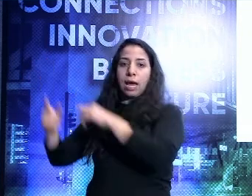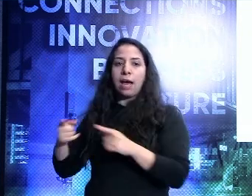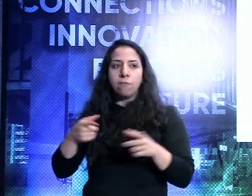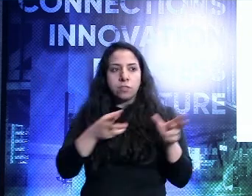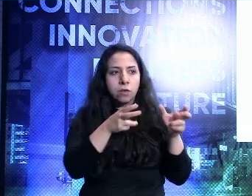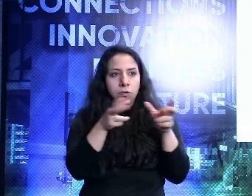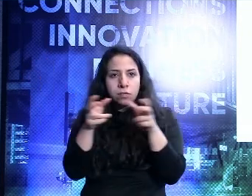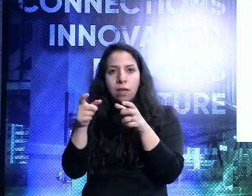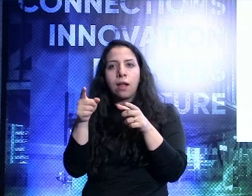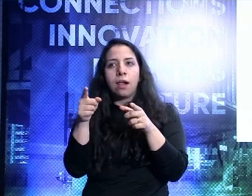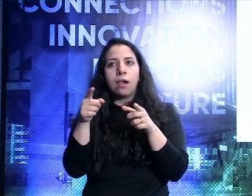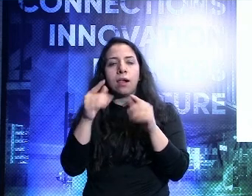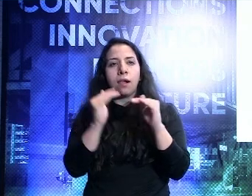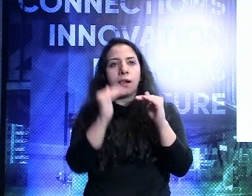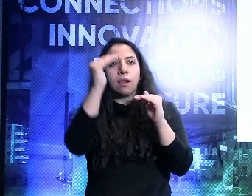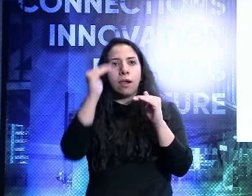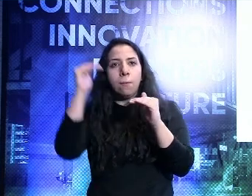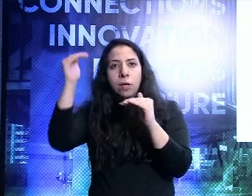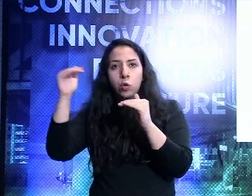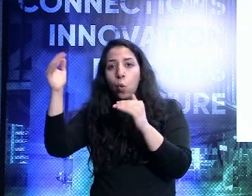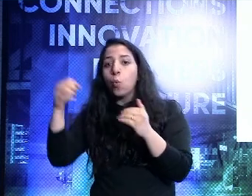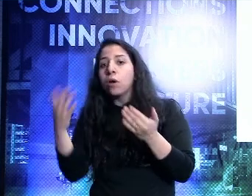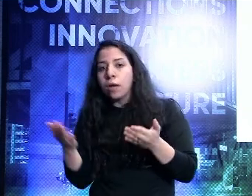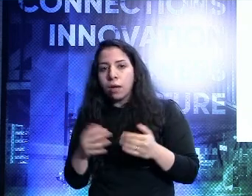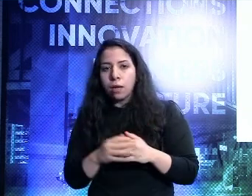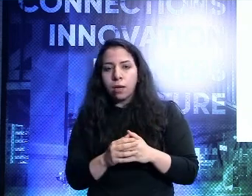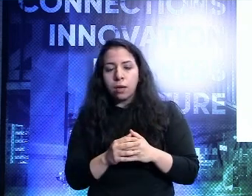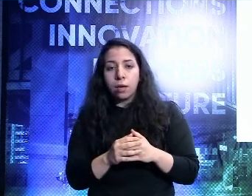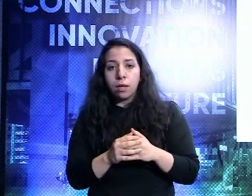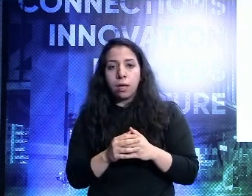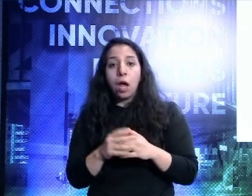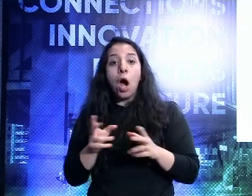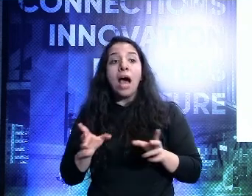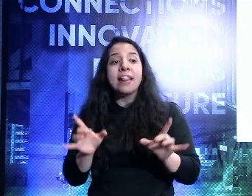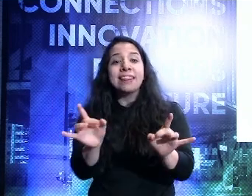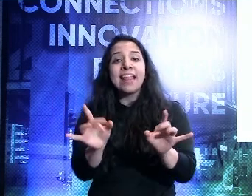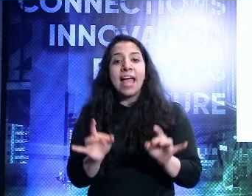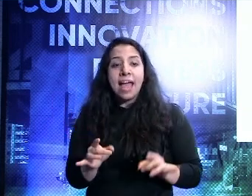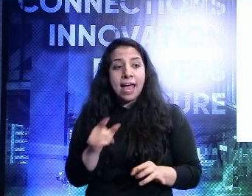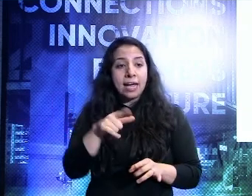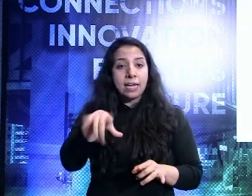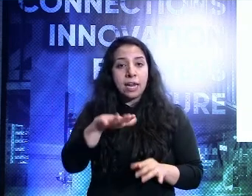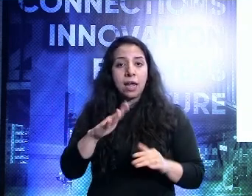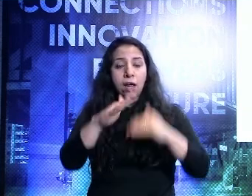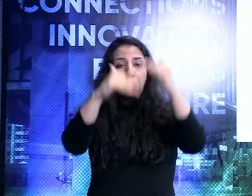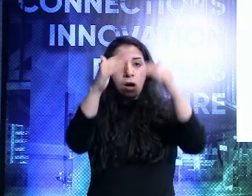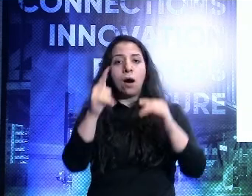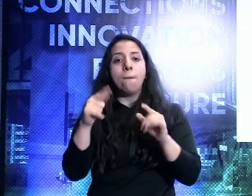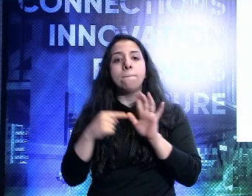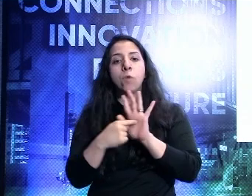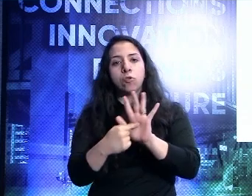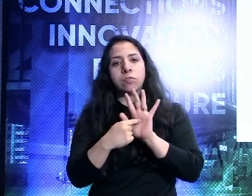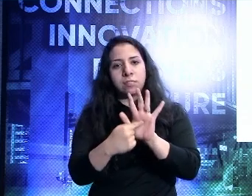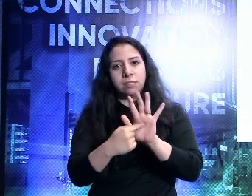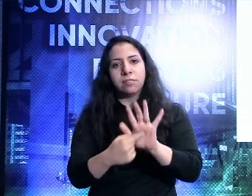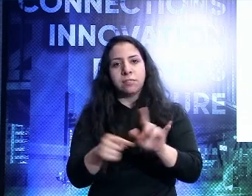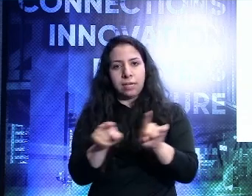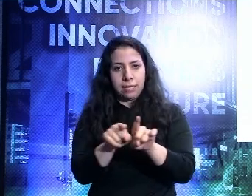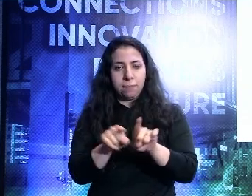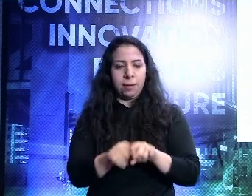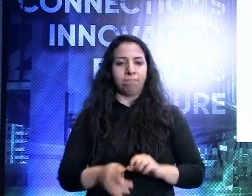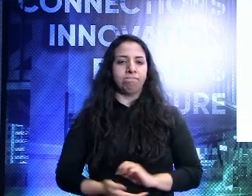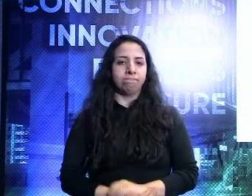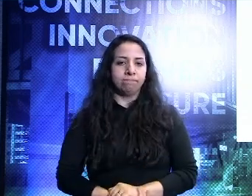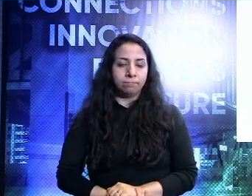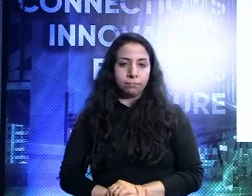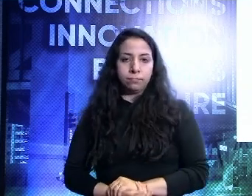se culturalmente, organizacionalmente, técnico, negócio e tudo mais, você consegue evoluir e mostrar evolução de alguma maneira. E